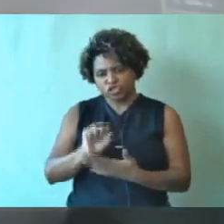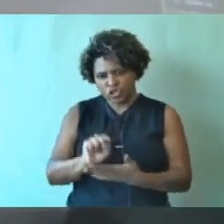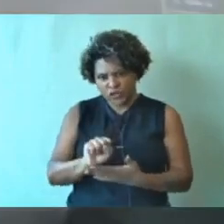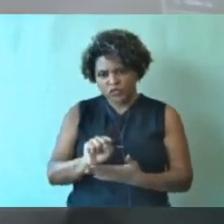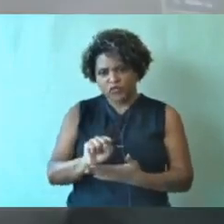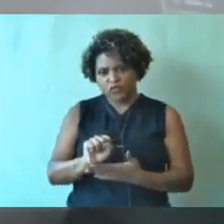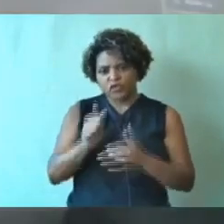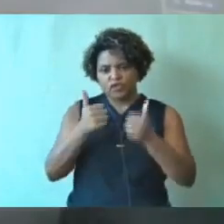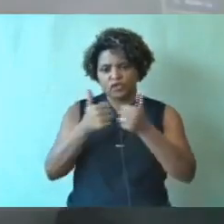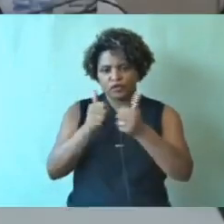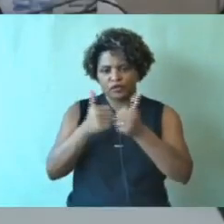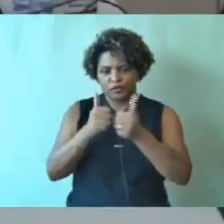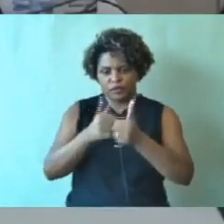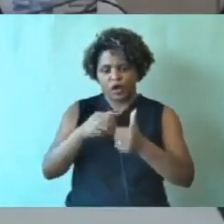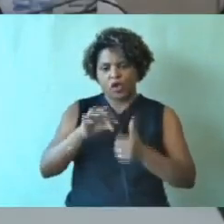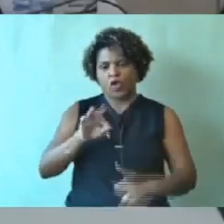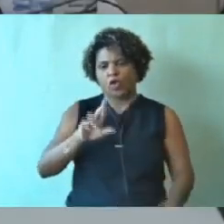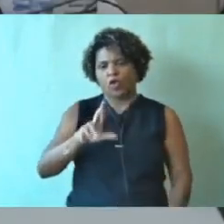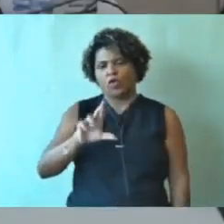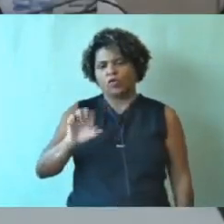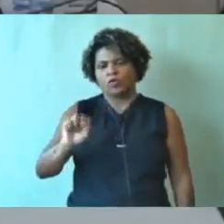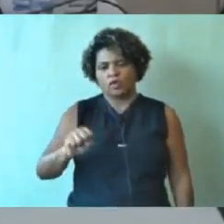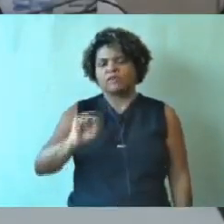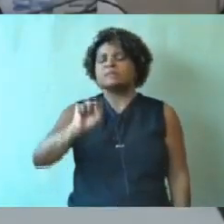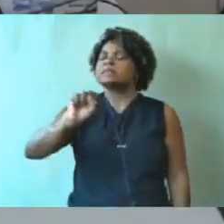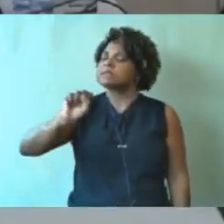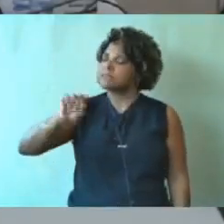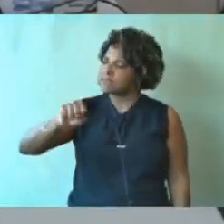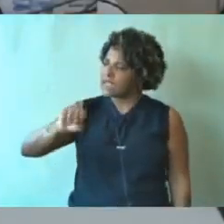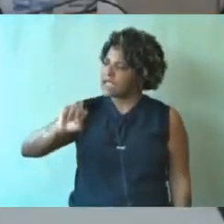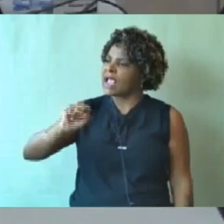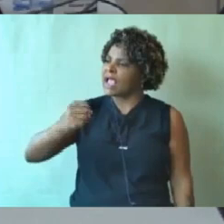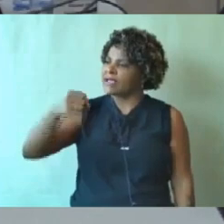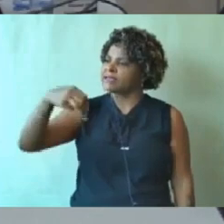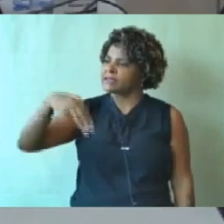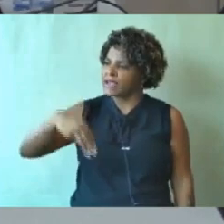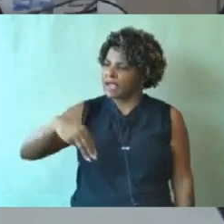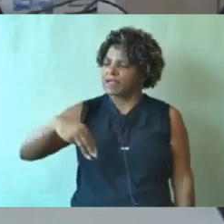SM Transportes. A SM comprou. A SM é do nosso grupo.